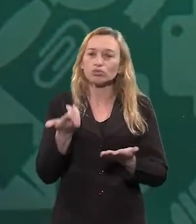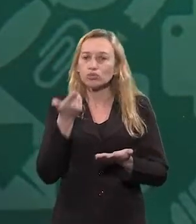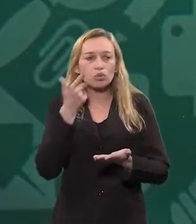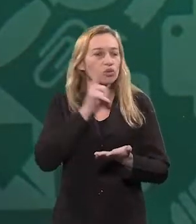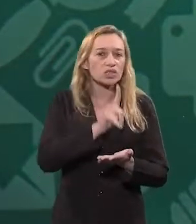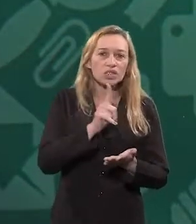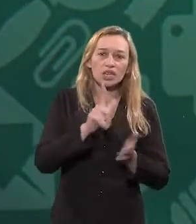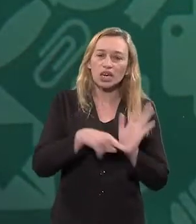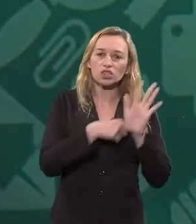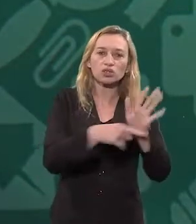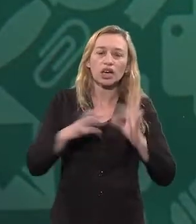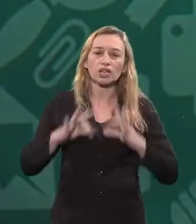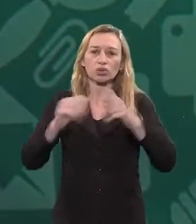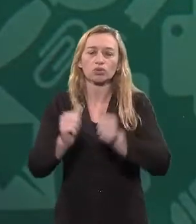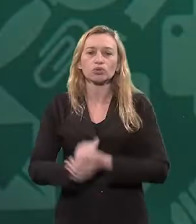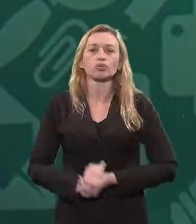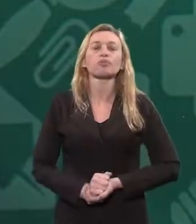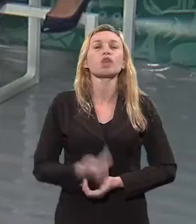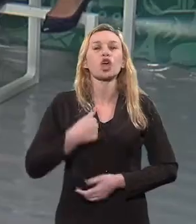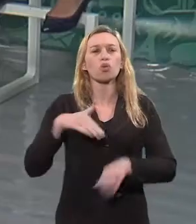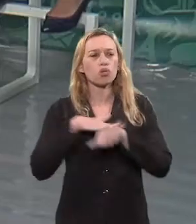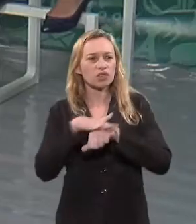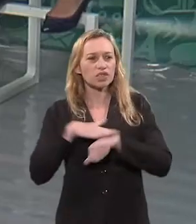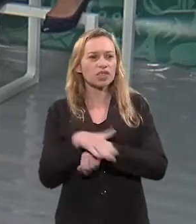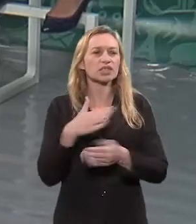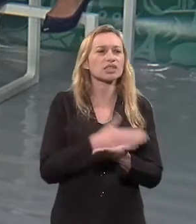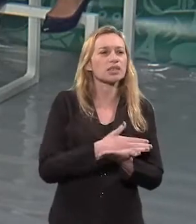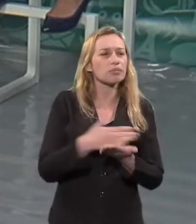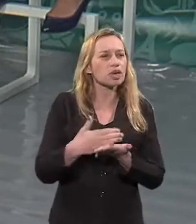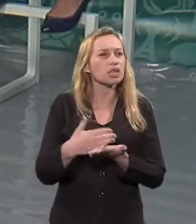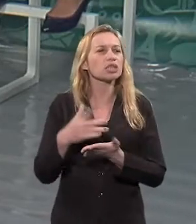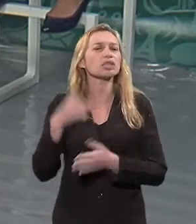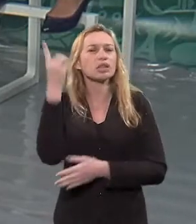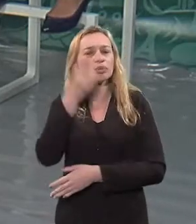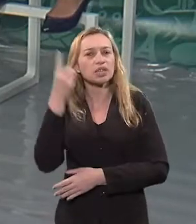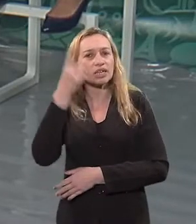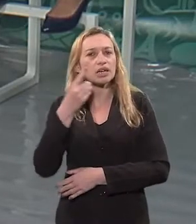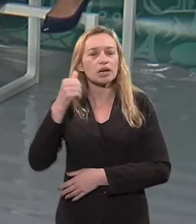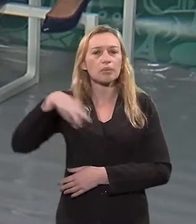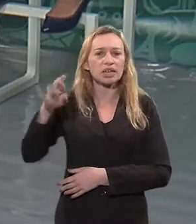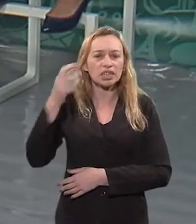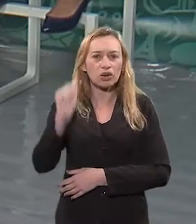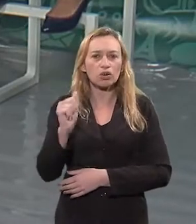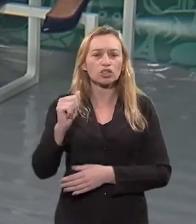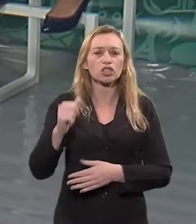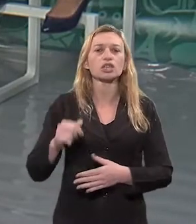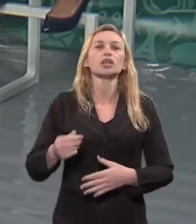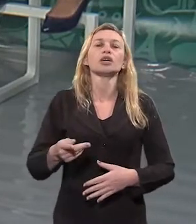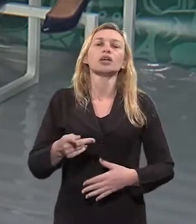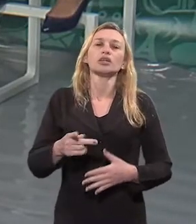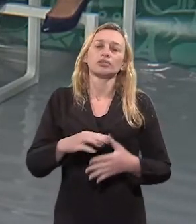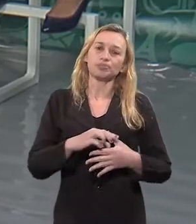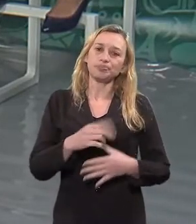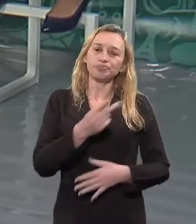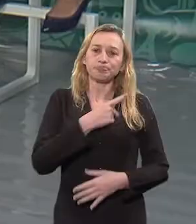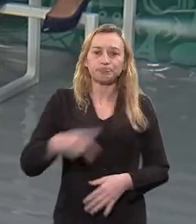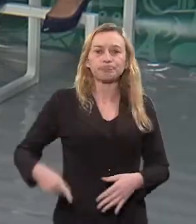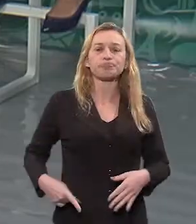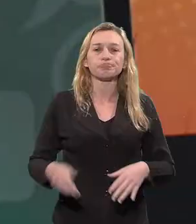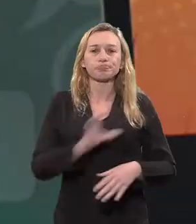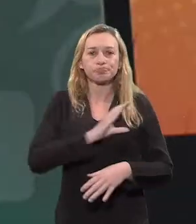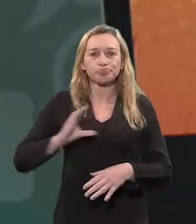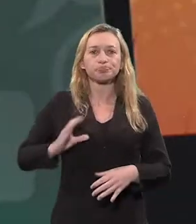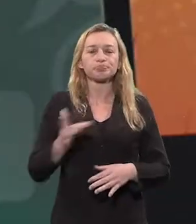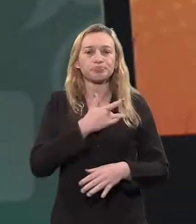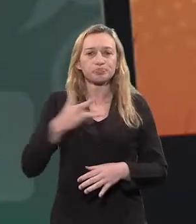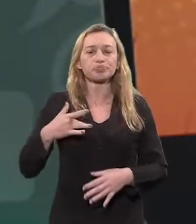absorver a necessidade de acolhimento dessas pessoas. Eu conversei essa semana com a deputada Marta Rocha, que é presidente da Comissão de Saúde aqui da